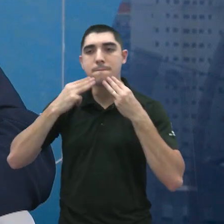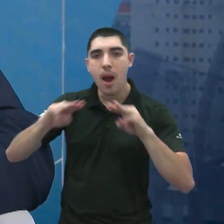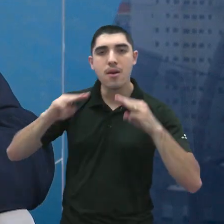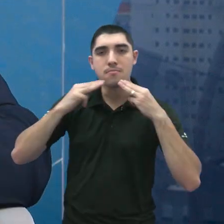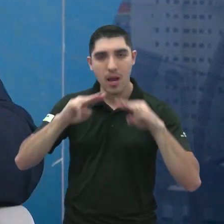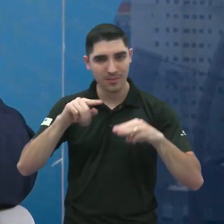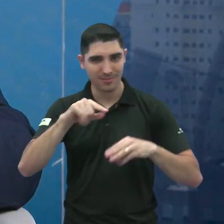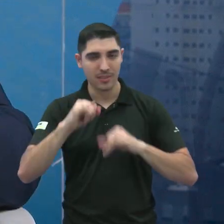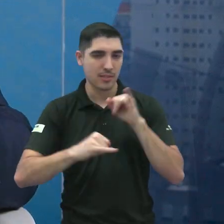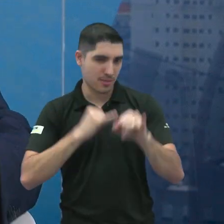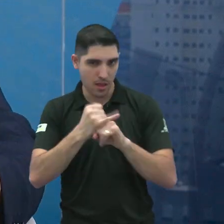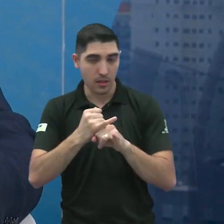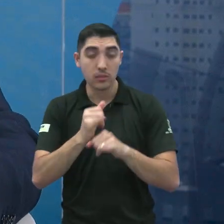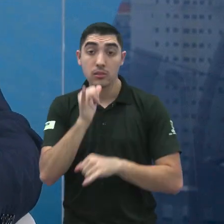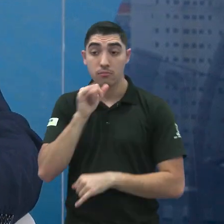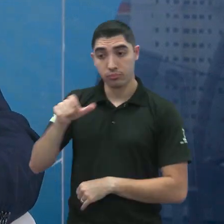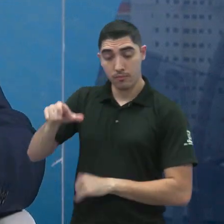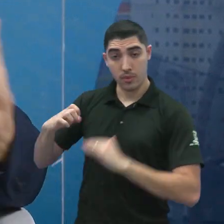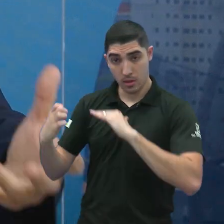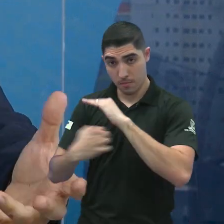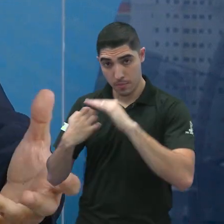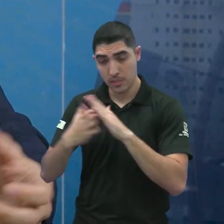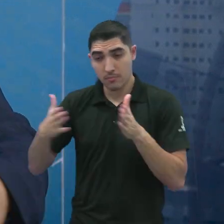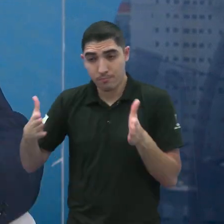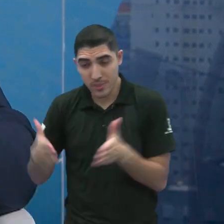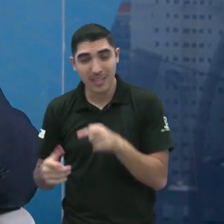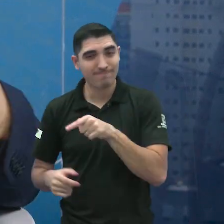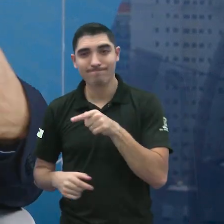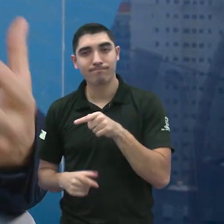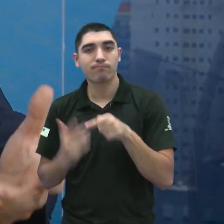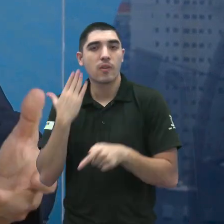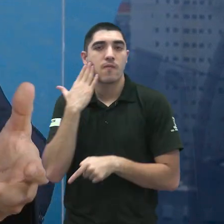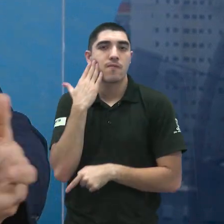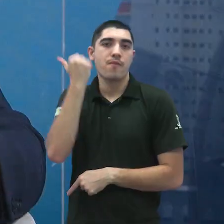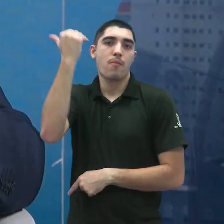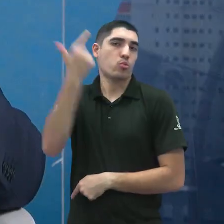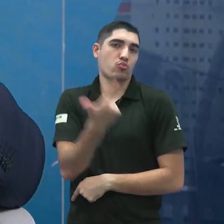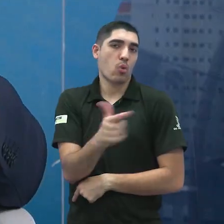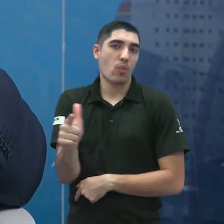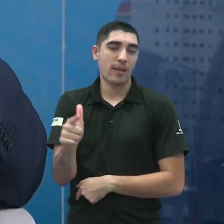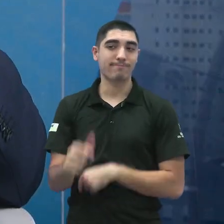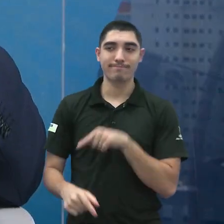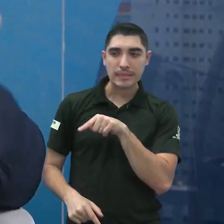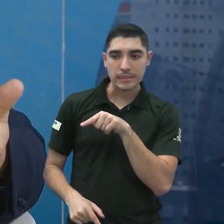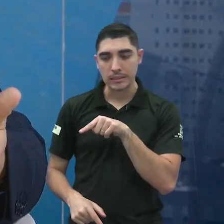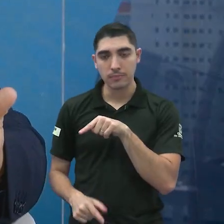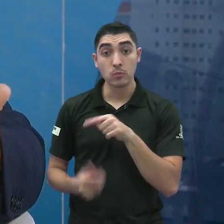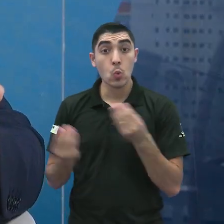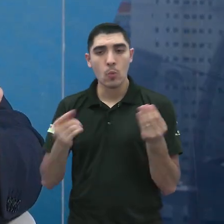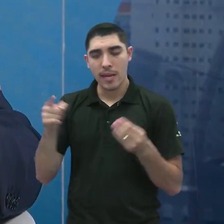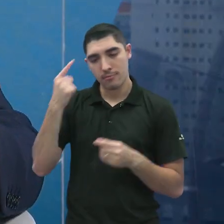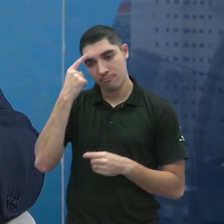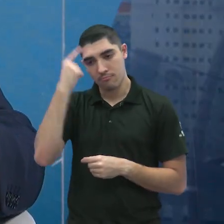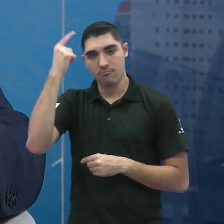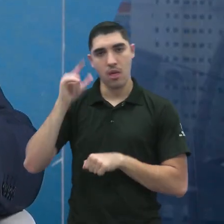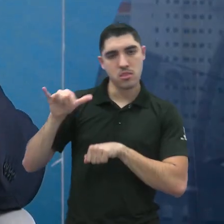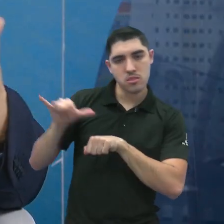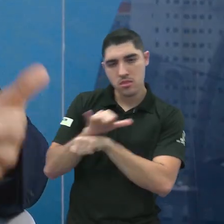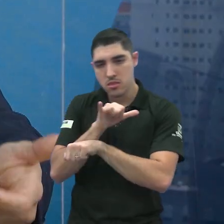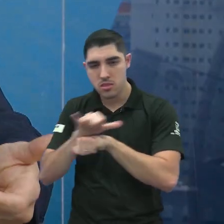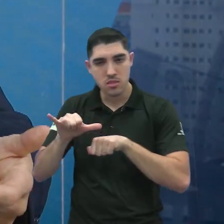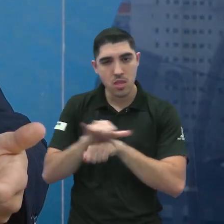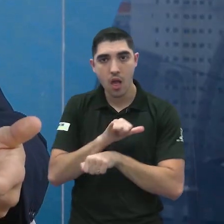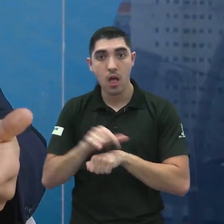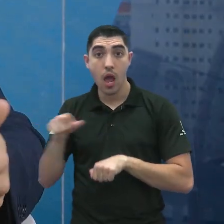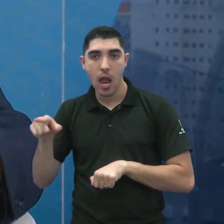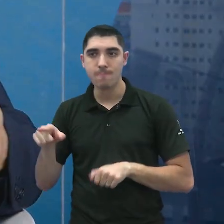O marketplace é onde o pequeno comerciante, às vezes, não tem reputação, e isso se tornou um ativo muito valioso